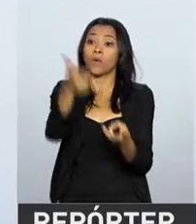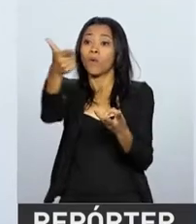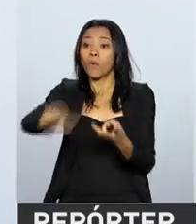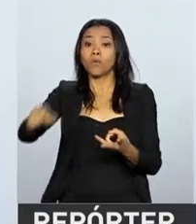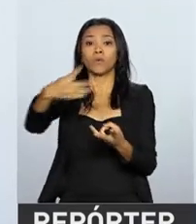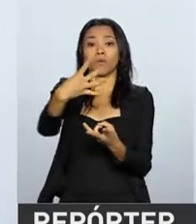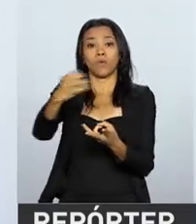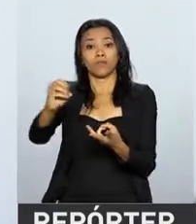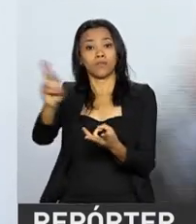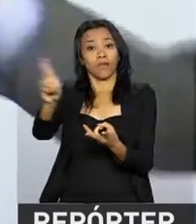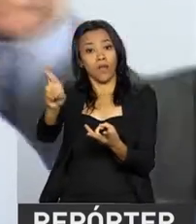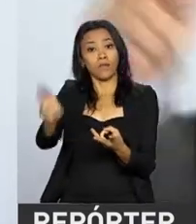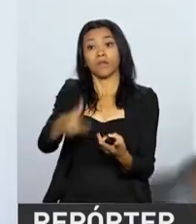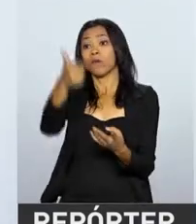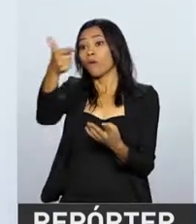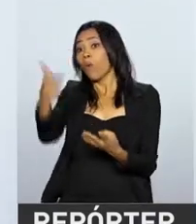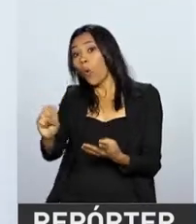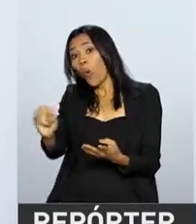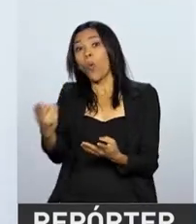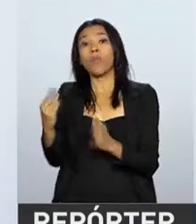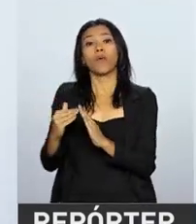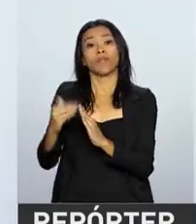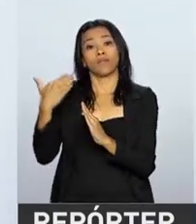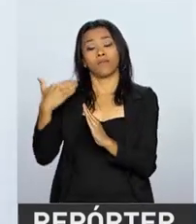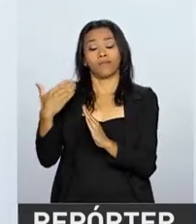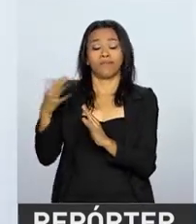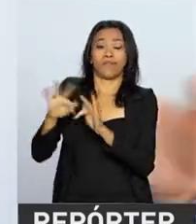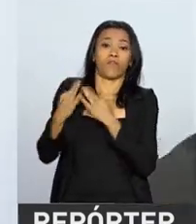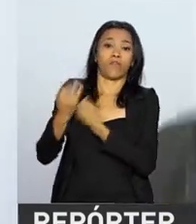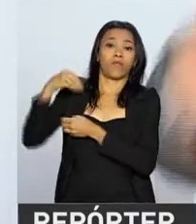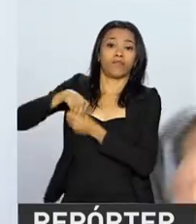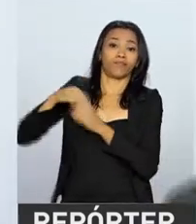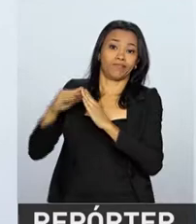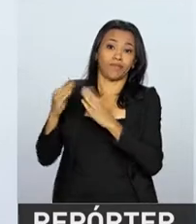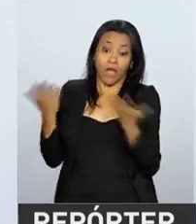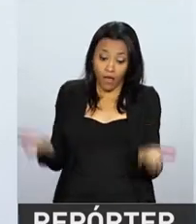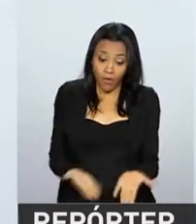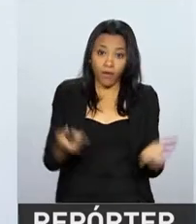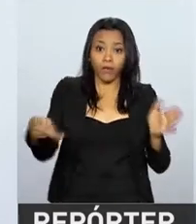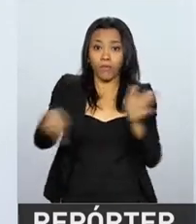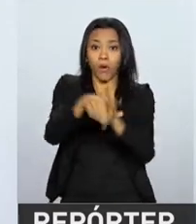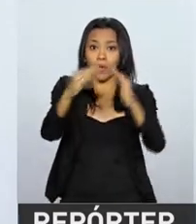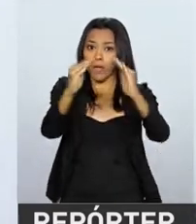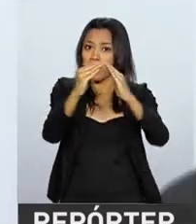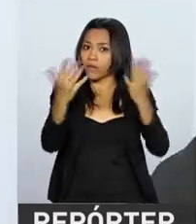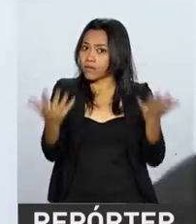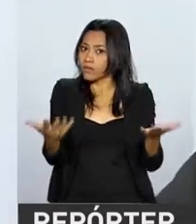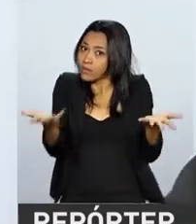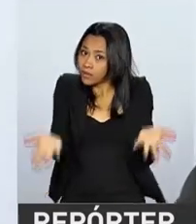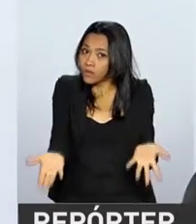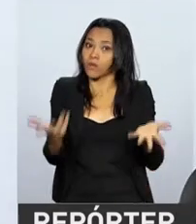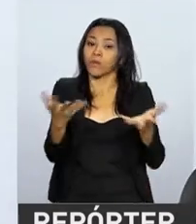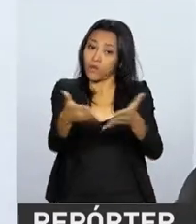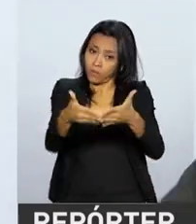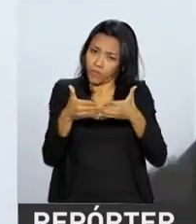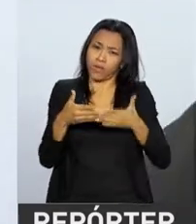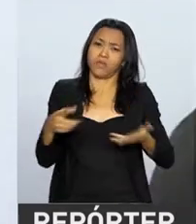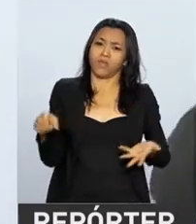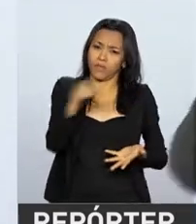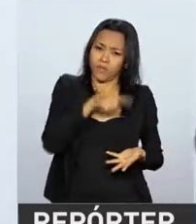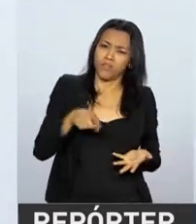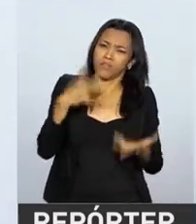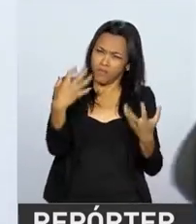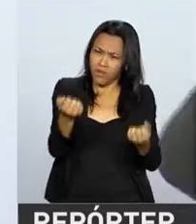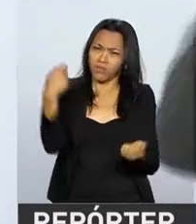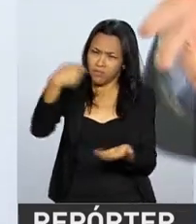reais de aluguel morando na casa de um parente e agora vai ter a sua casa então o que eu quero pedir vamos